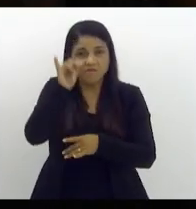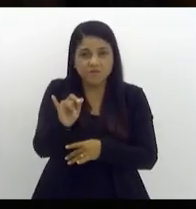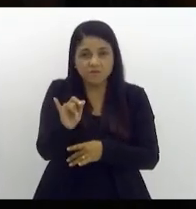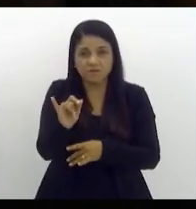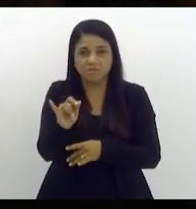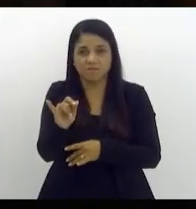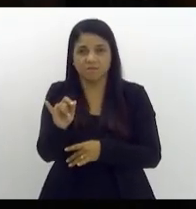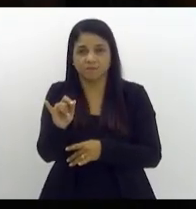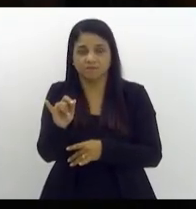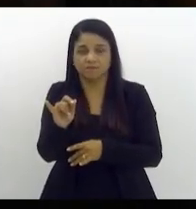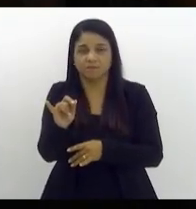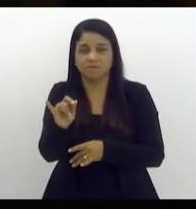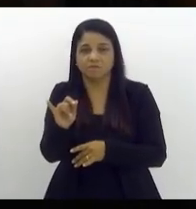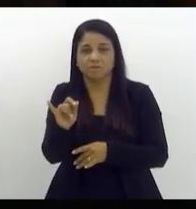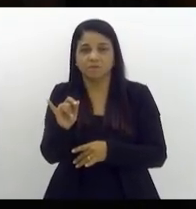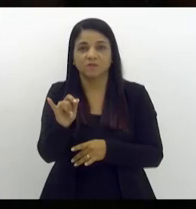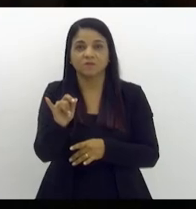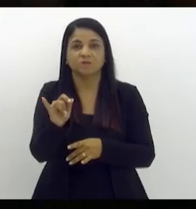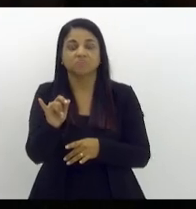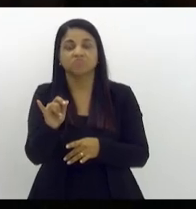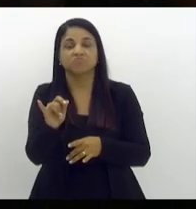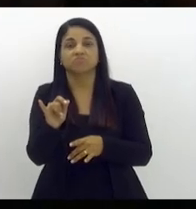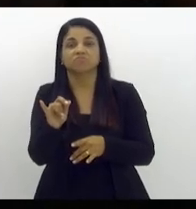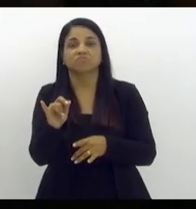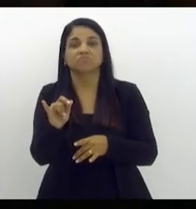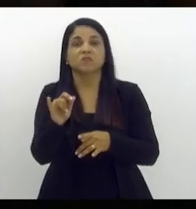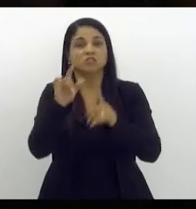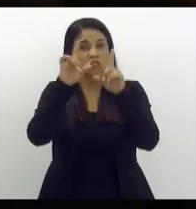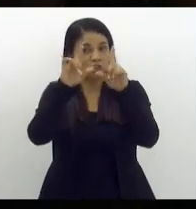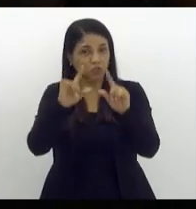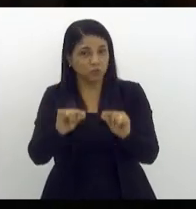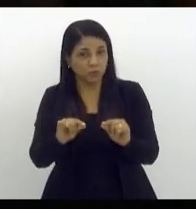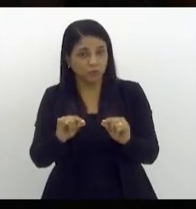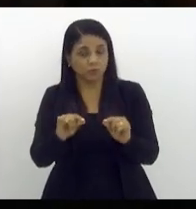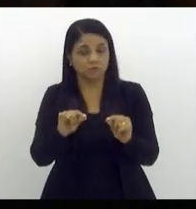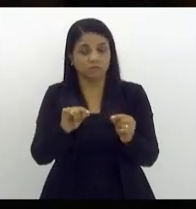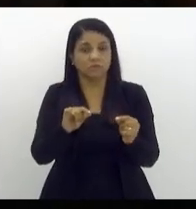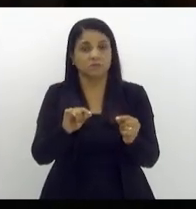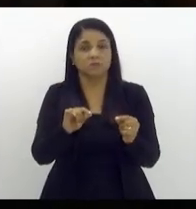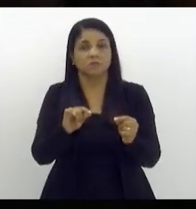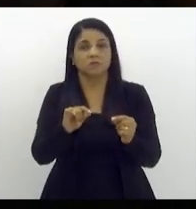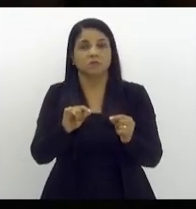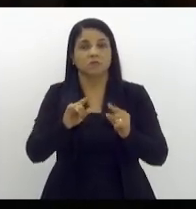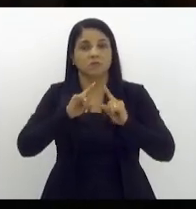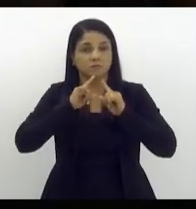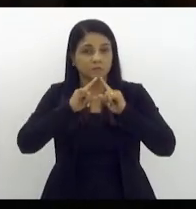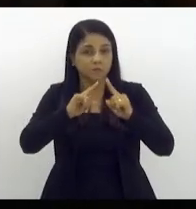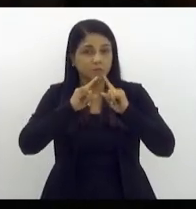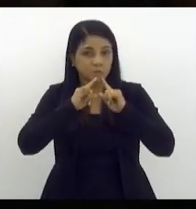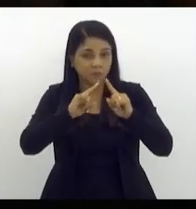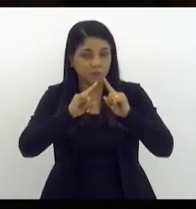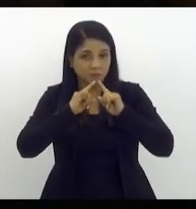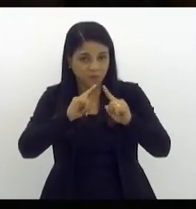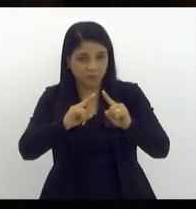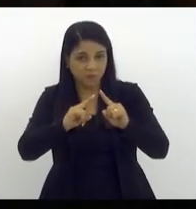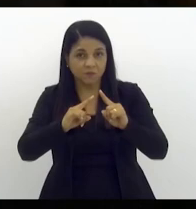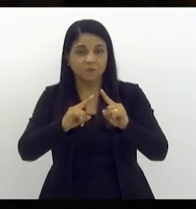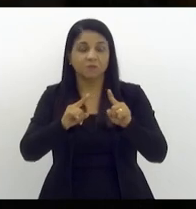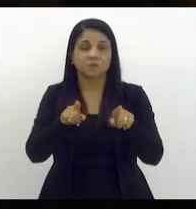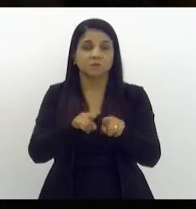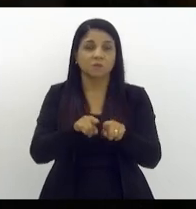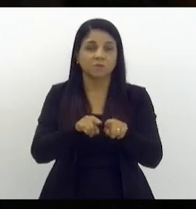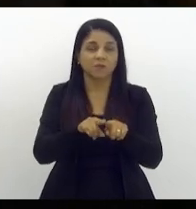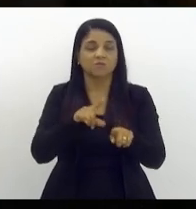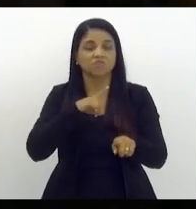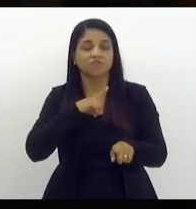evita para que a gente possa reduzir as queixas e os litígios. Ou seja, quando a gente